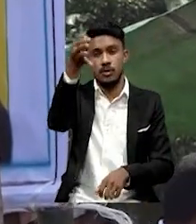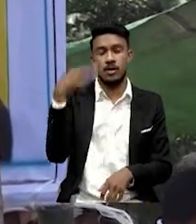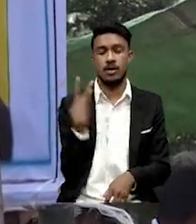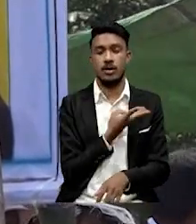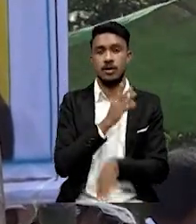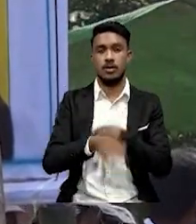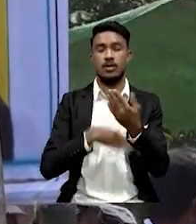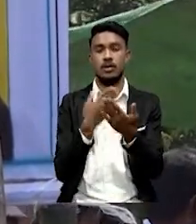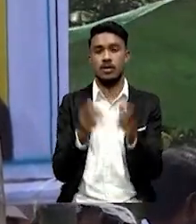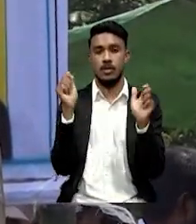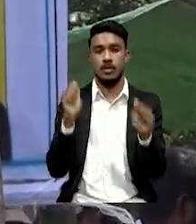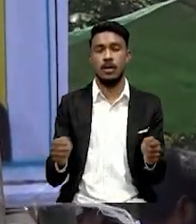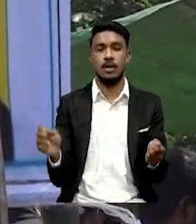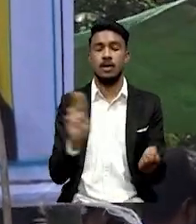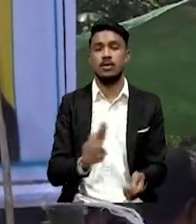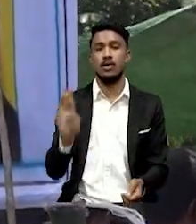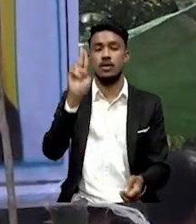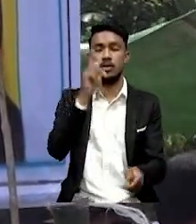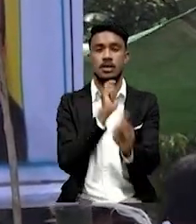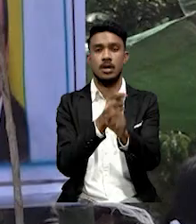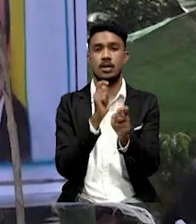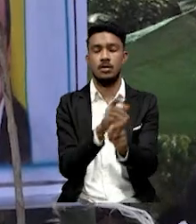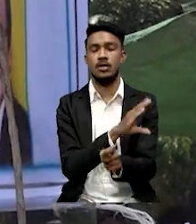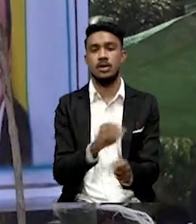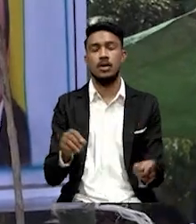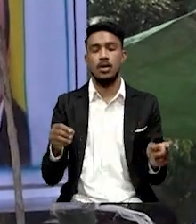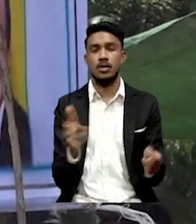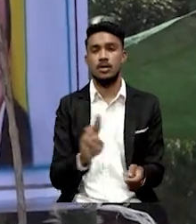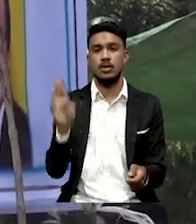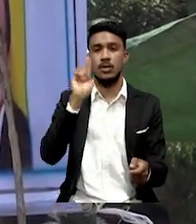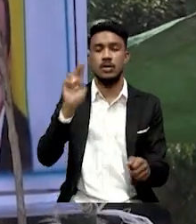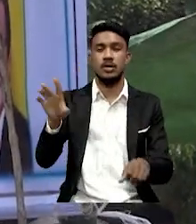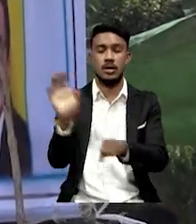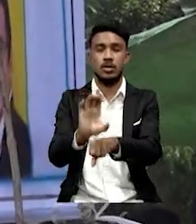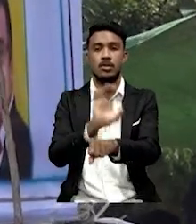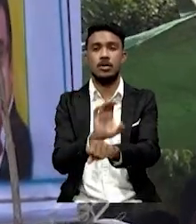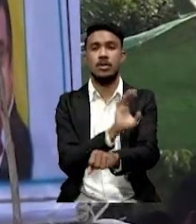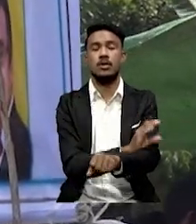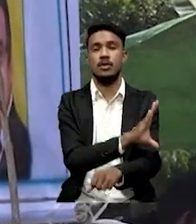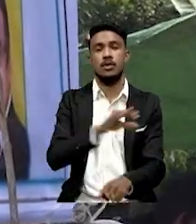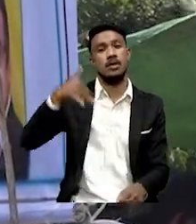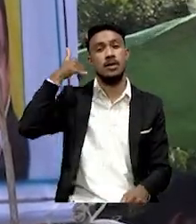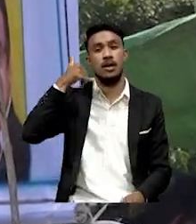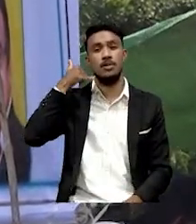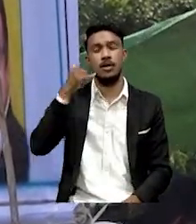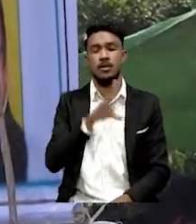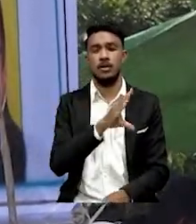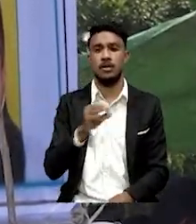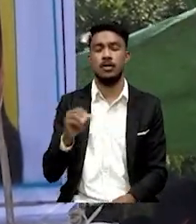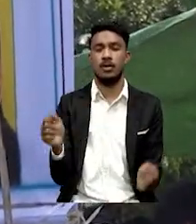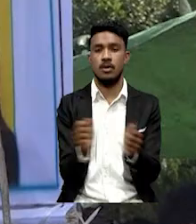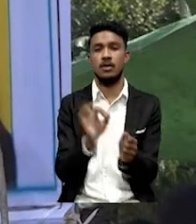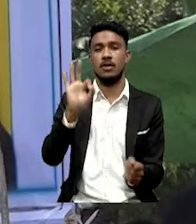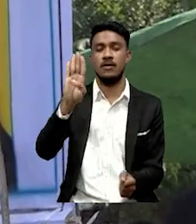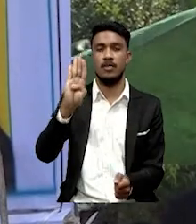topo se usa tecnologia, se usa digital, se usa telemóvel, ou internet também